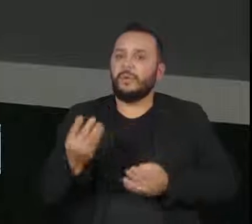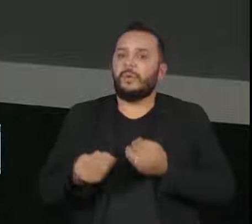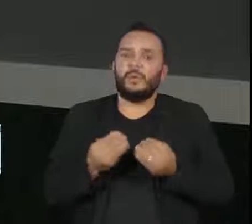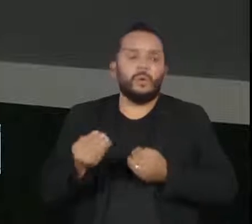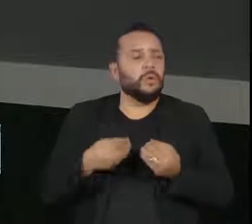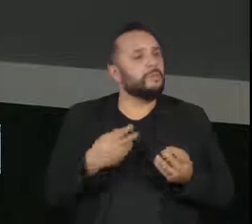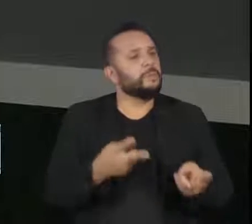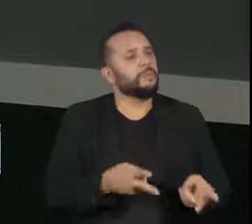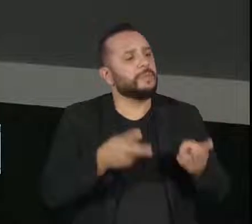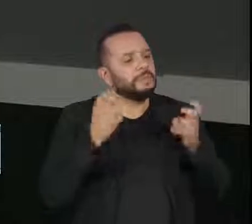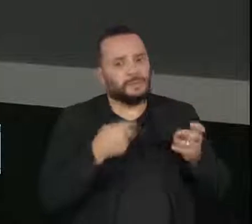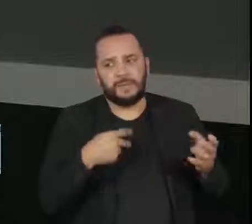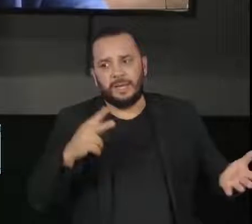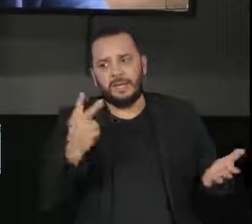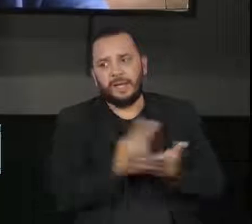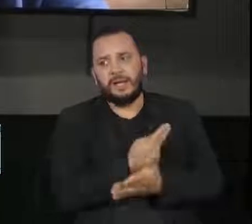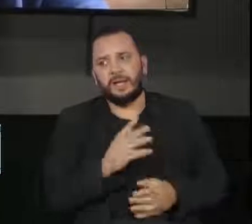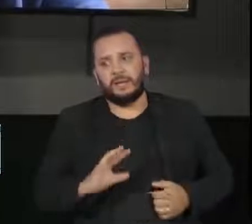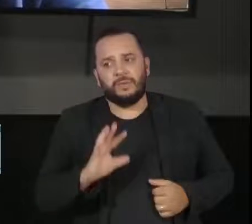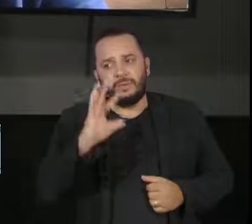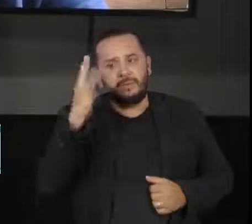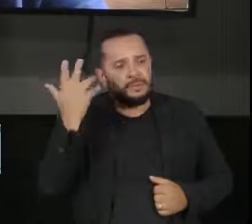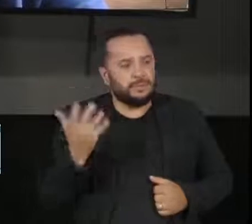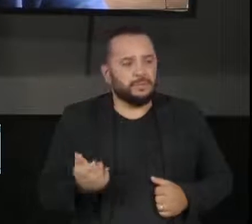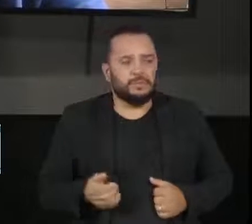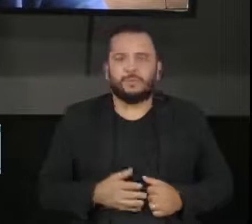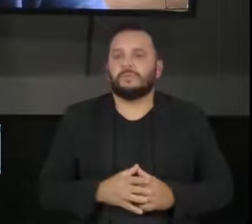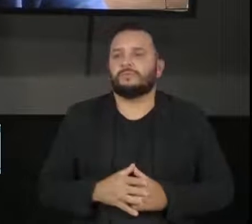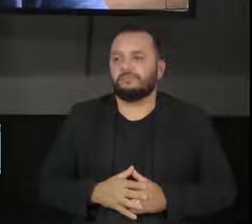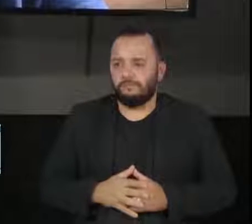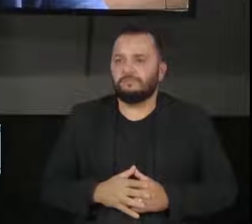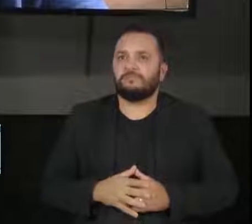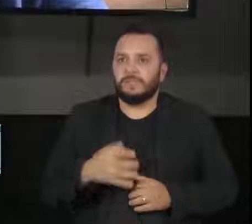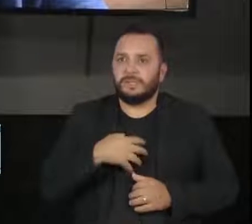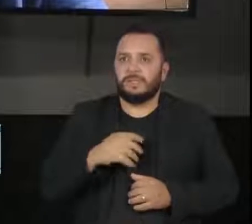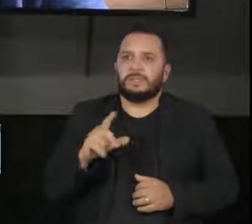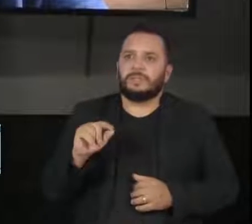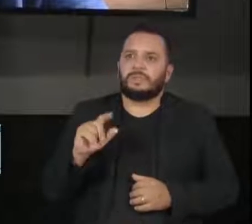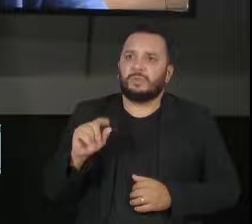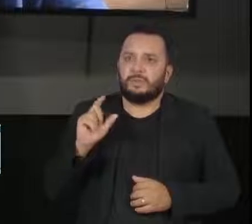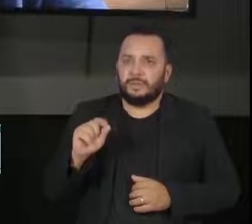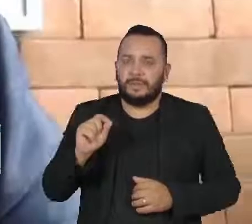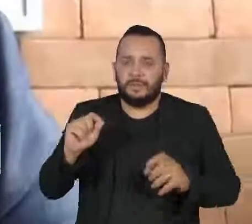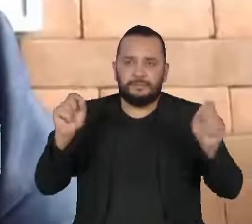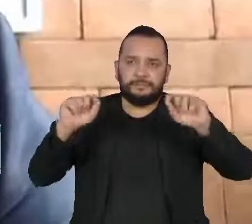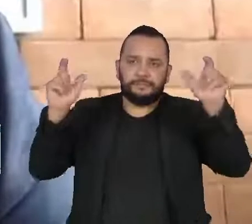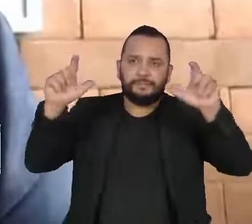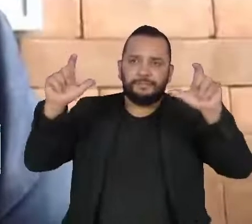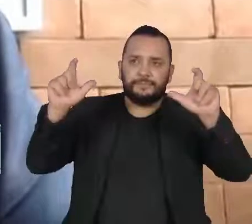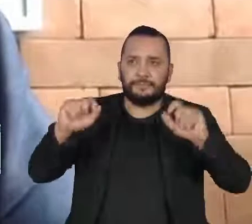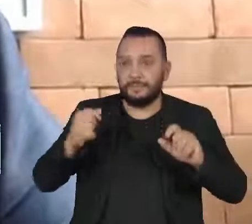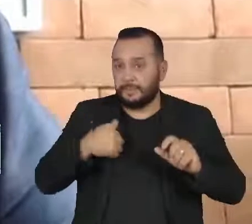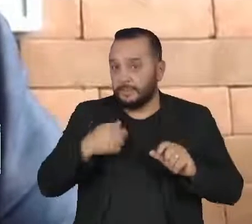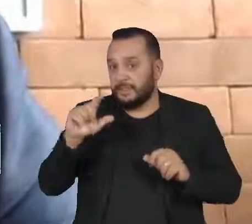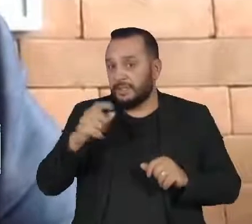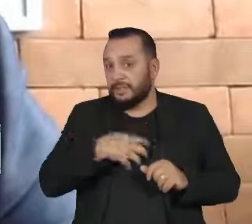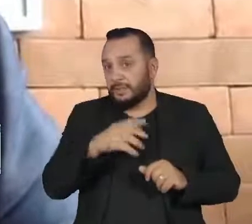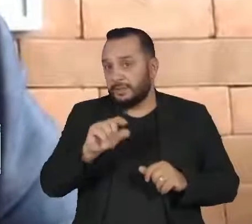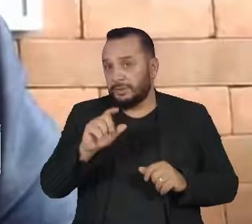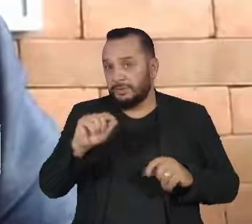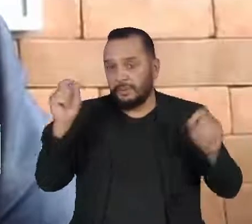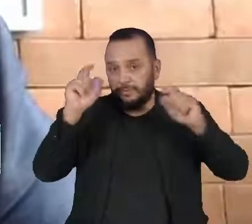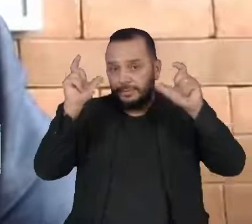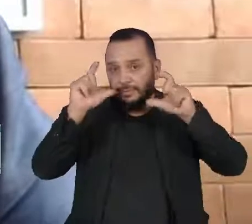que algo errado está acontecendo? Esses sintomas nós chamamos dos sinais de alarme. Os sinais de alarme das